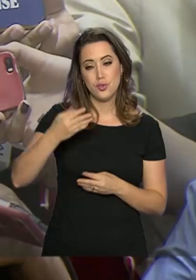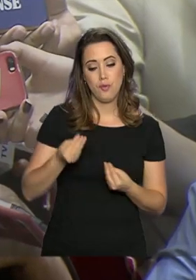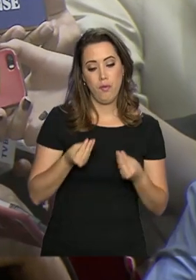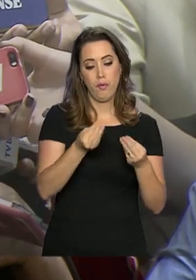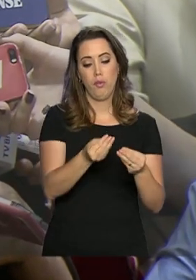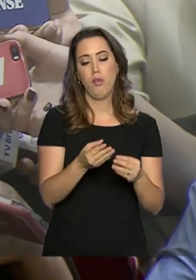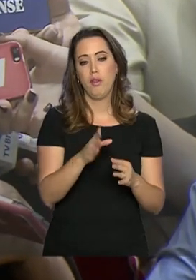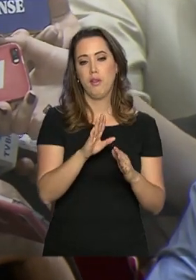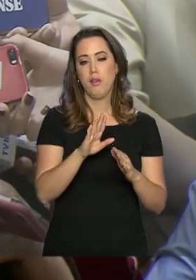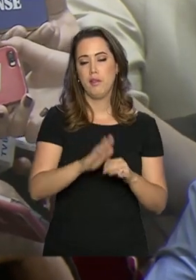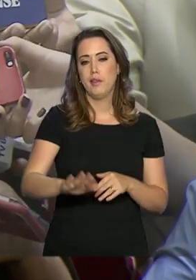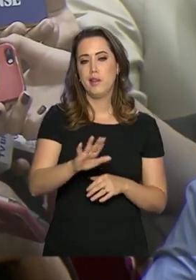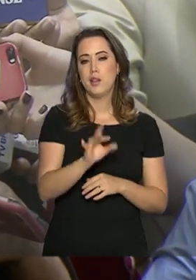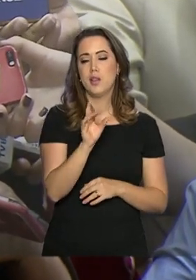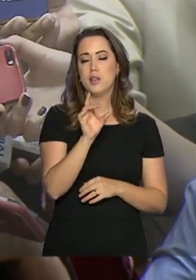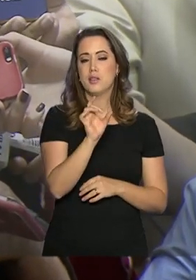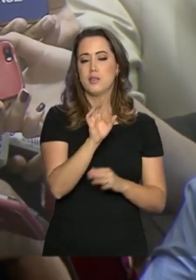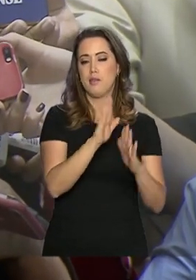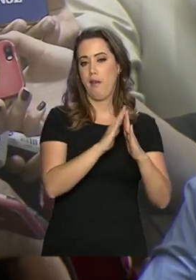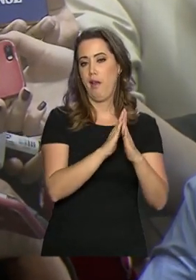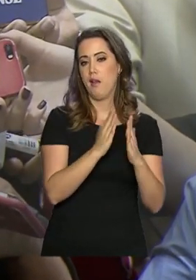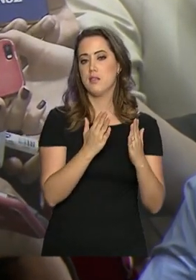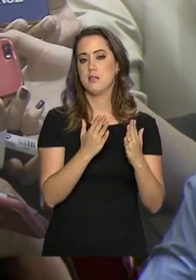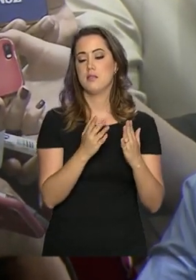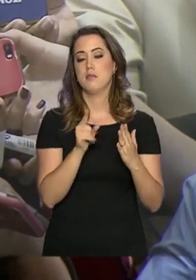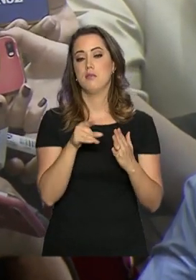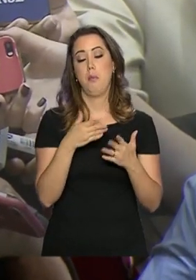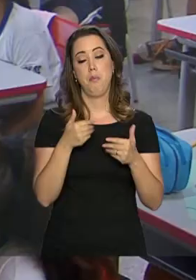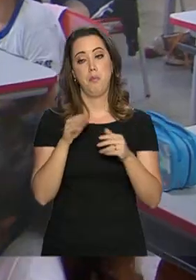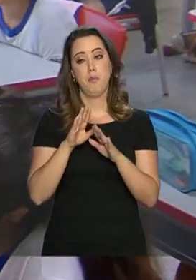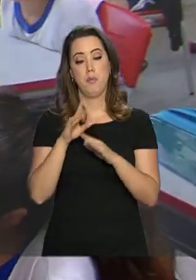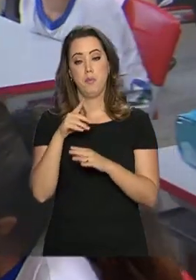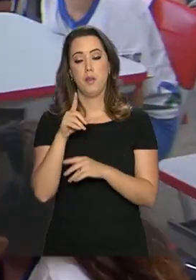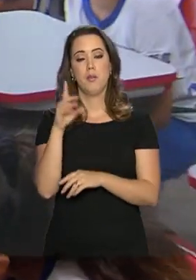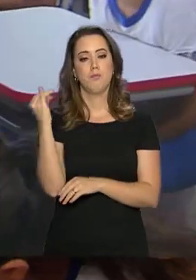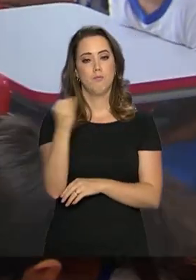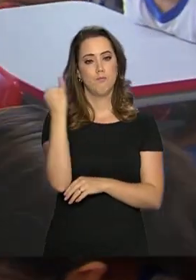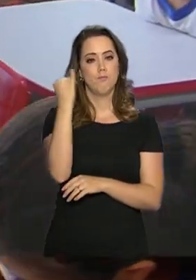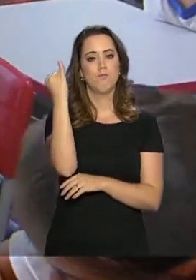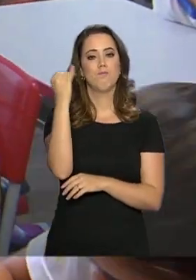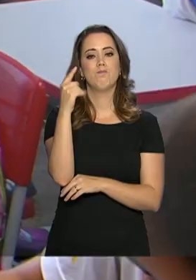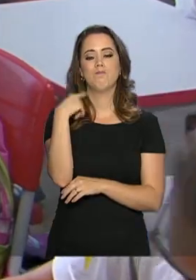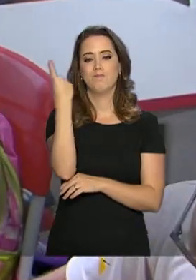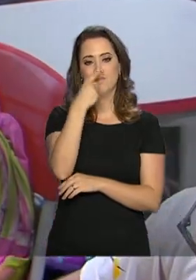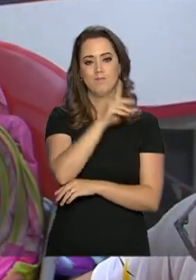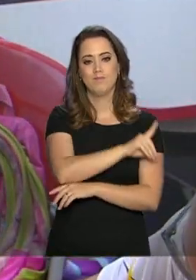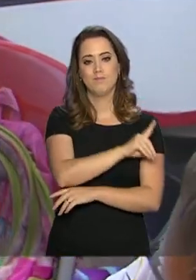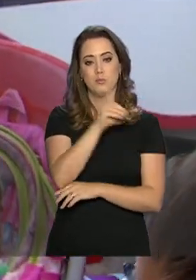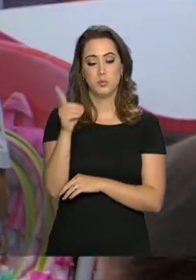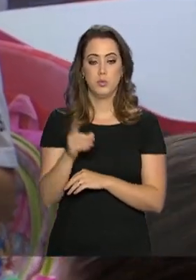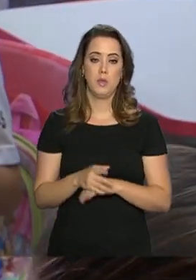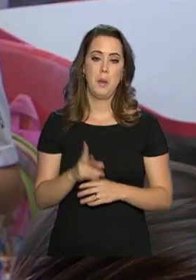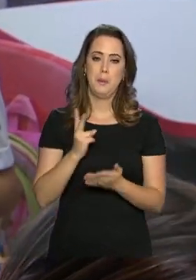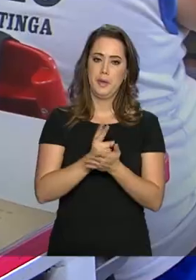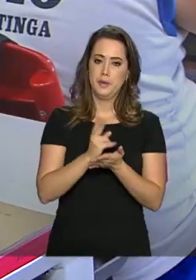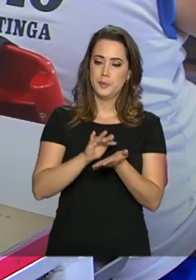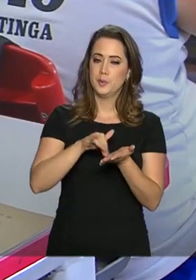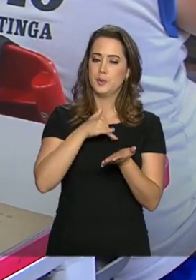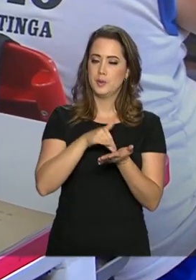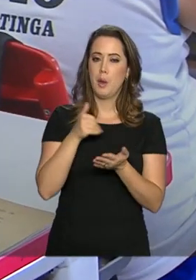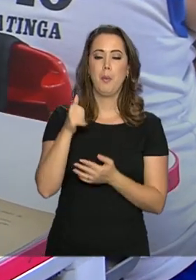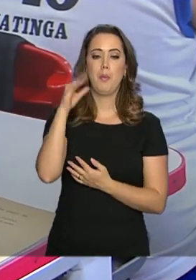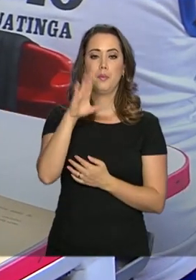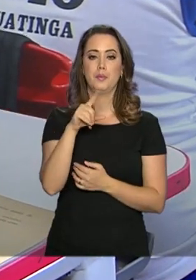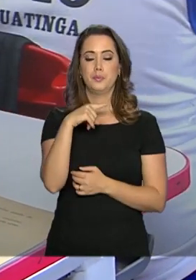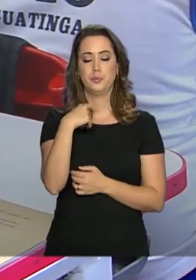criança dentro de casa Nesse contexto o ensino integral é essencial Mas mesmo com o aumento de matrículas em tempo integral